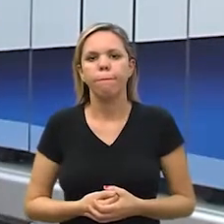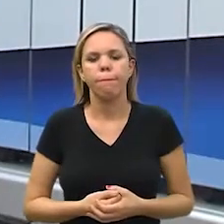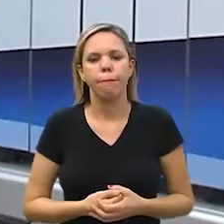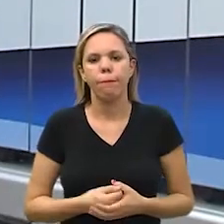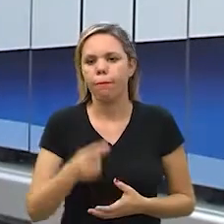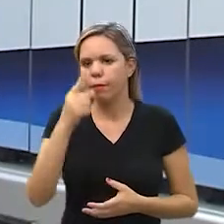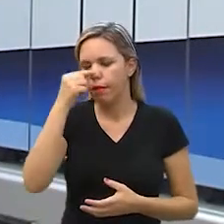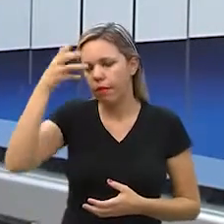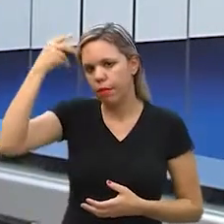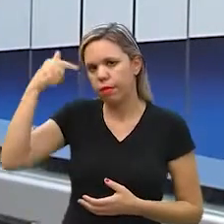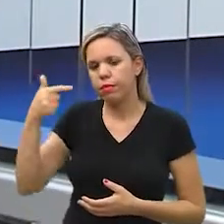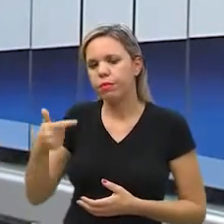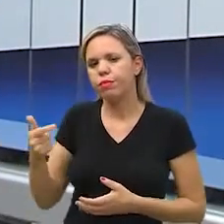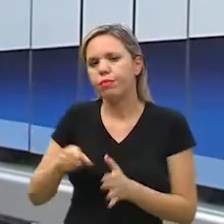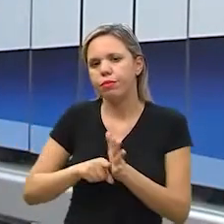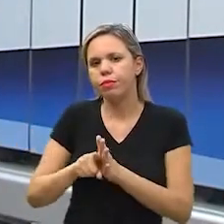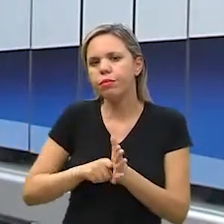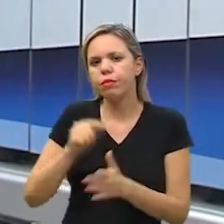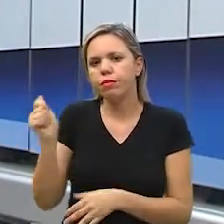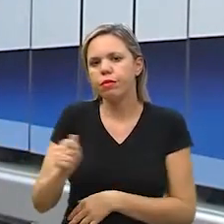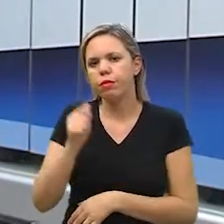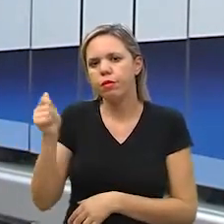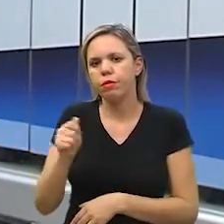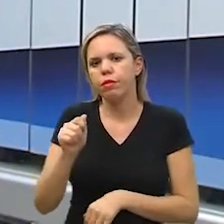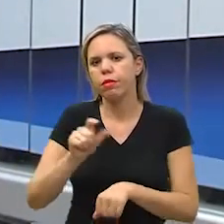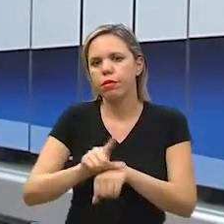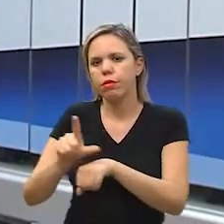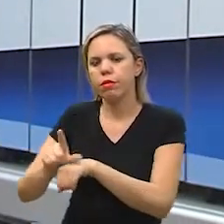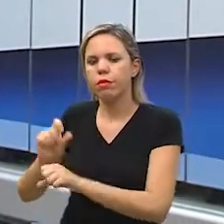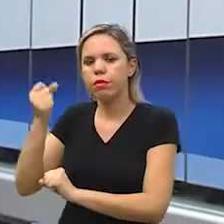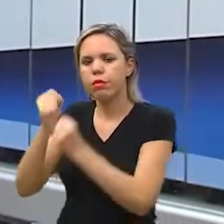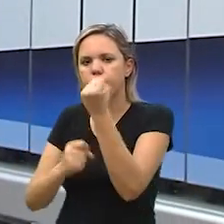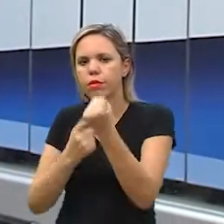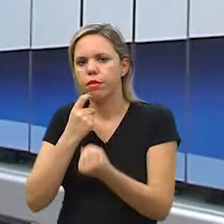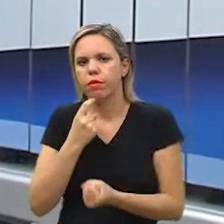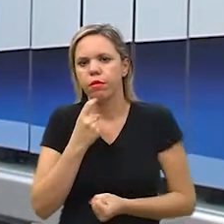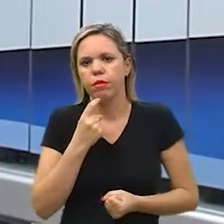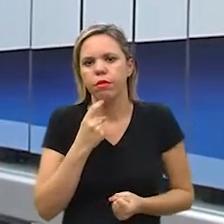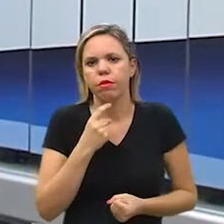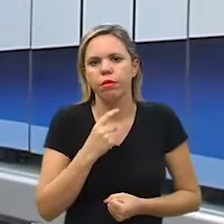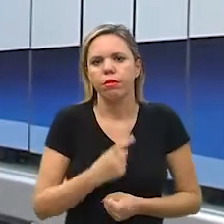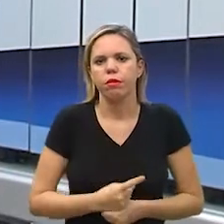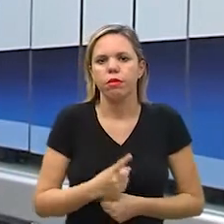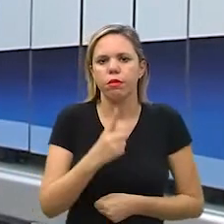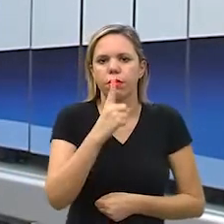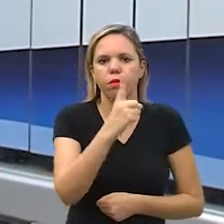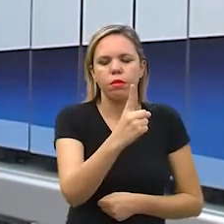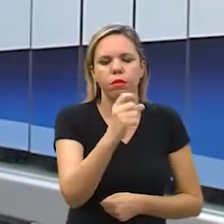Arnaldo e Rodrigo, segundo dados da Associação Comercial e Industrial de Campinas,